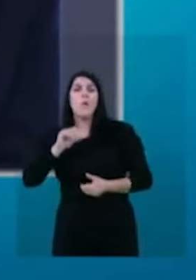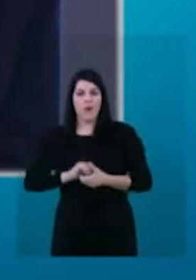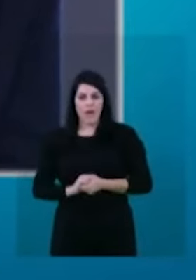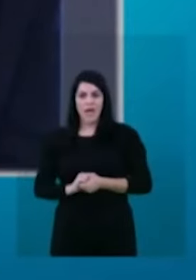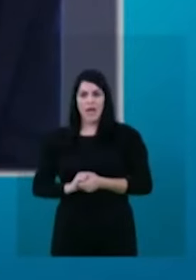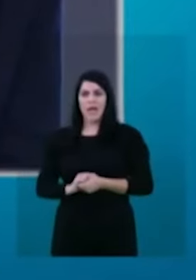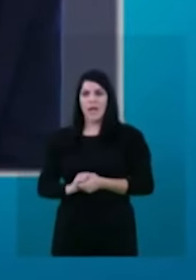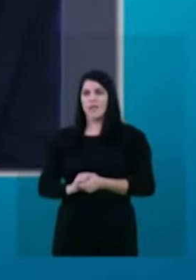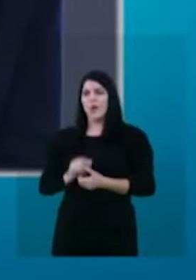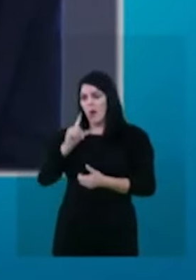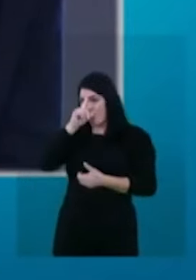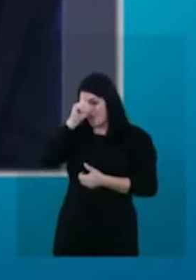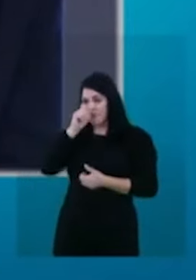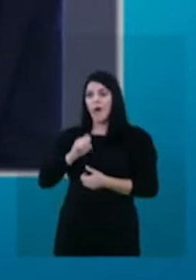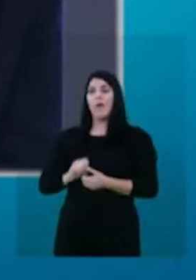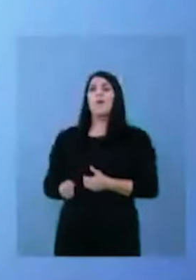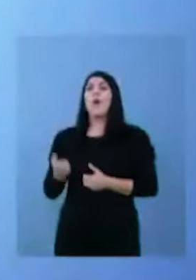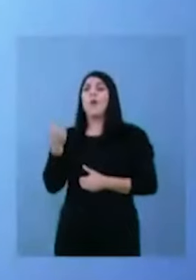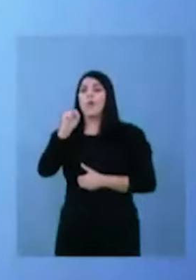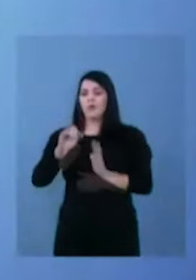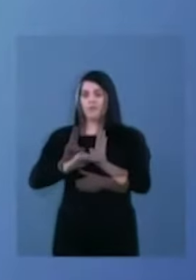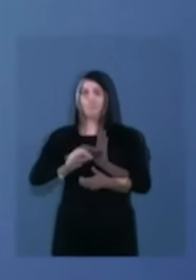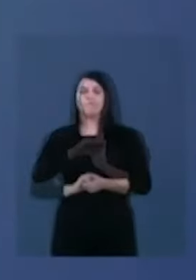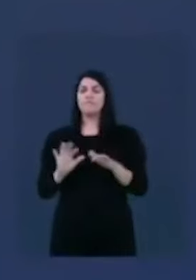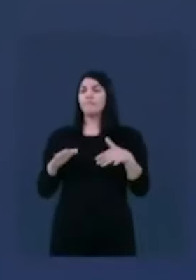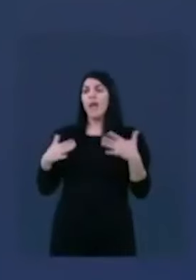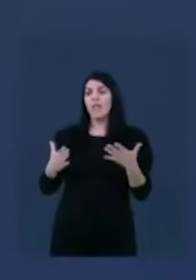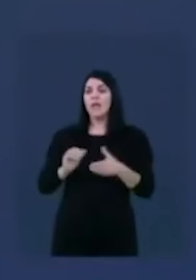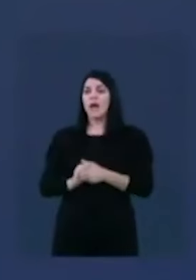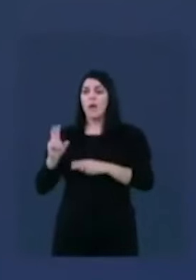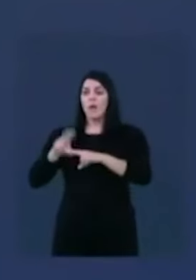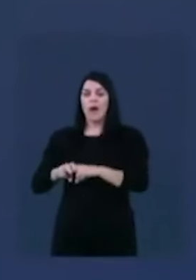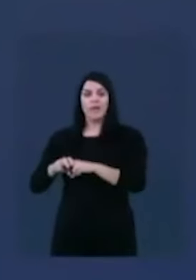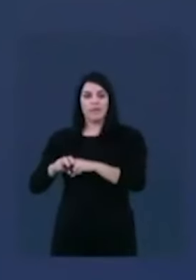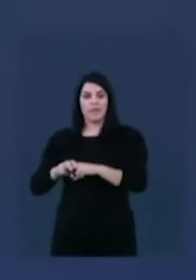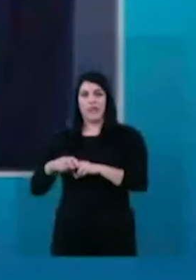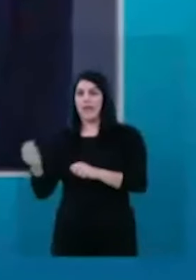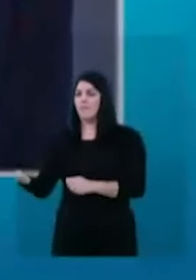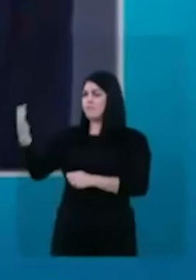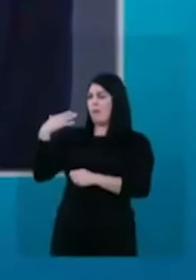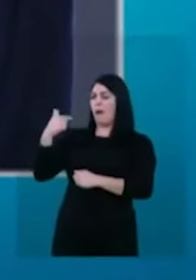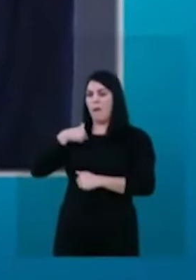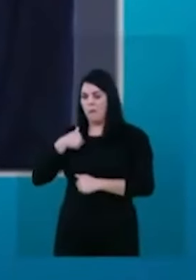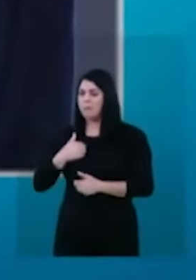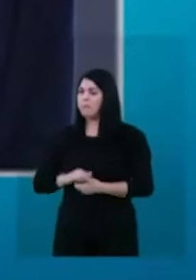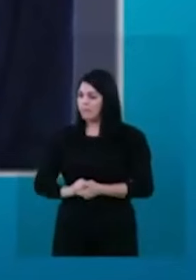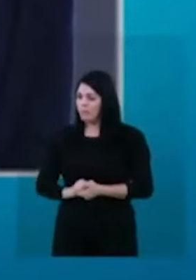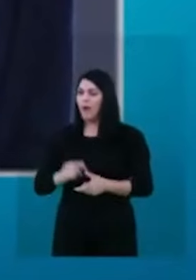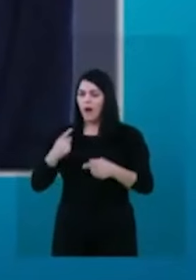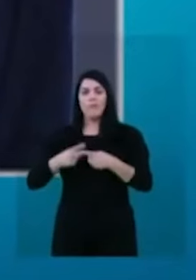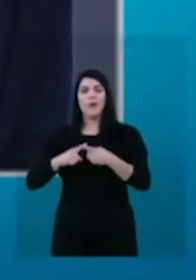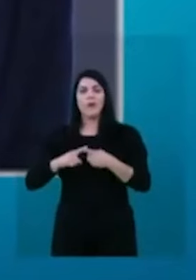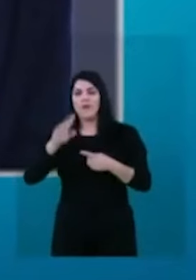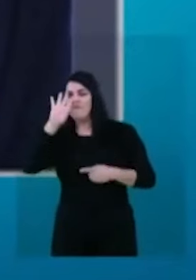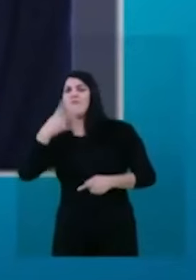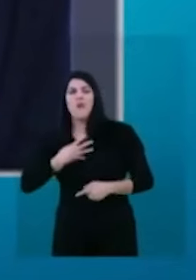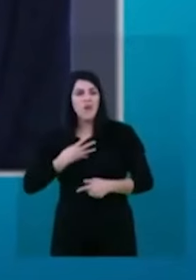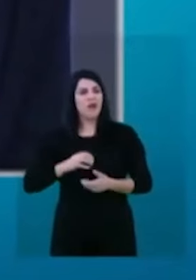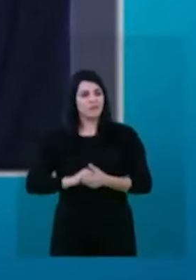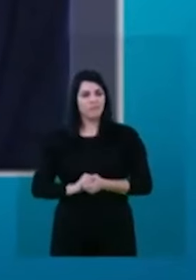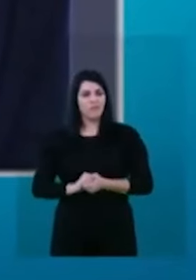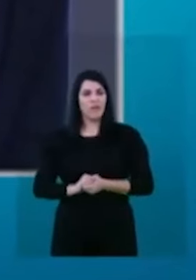ter sido internado no oitavo andar ela psiquiatra cadeirada Quem levou foi eu por ter sido AC cruzado de um